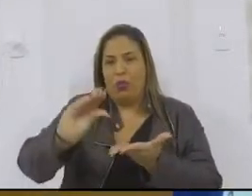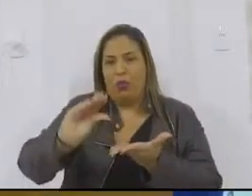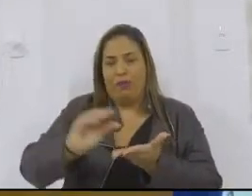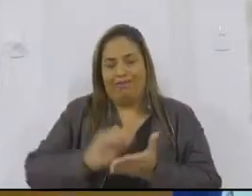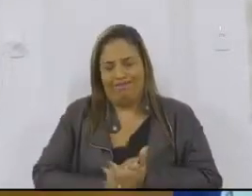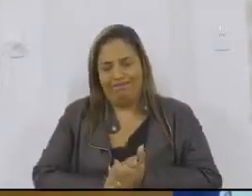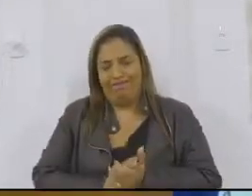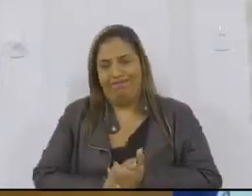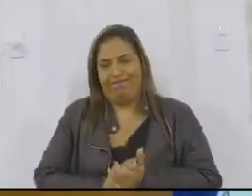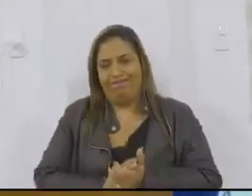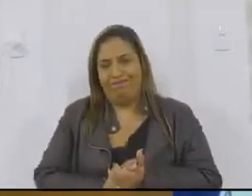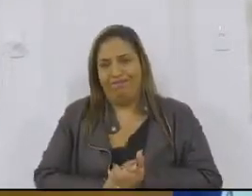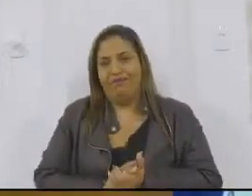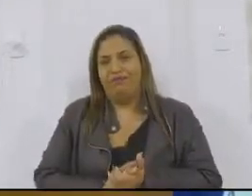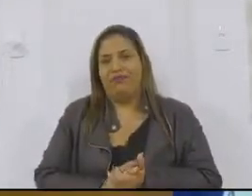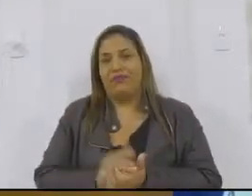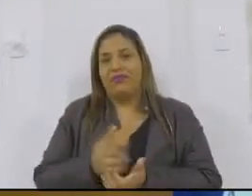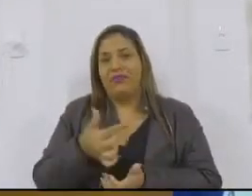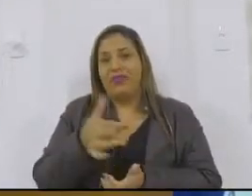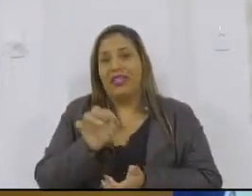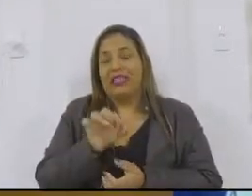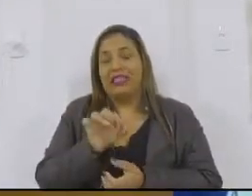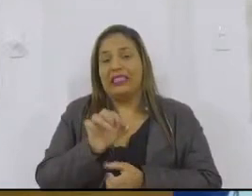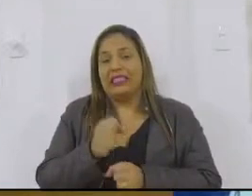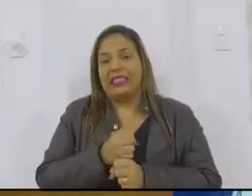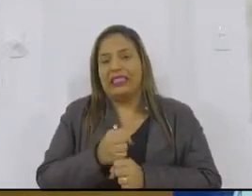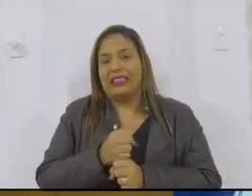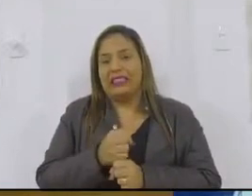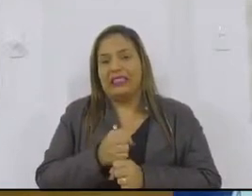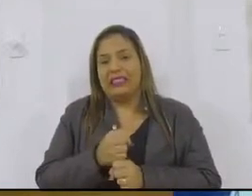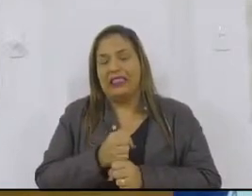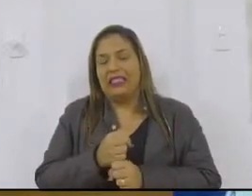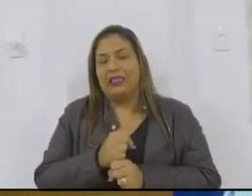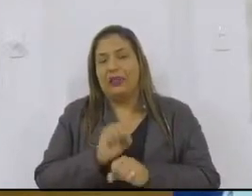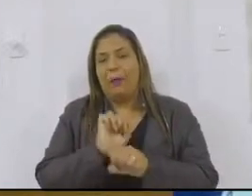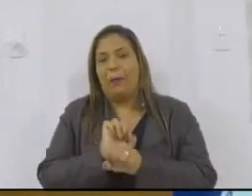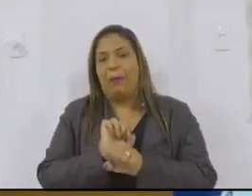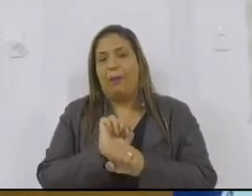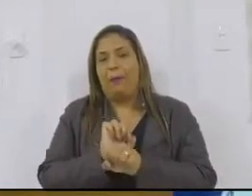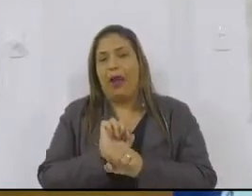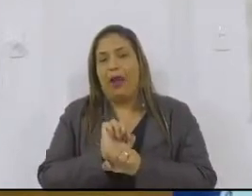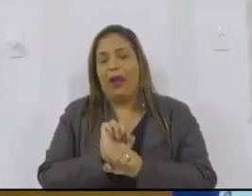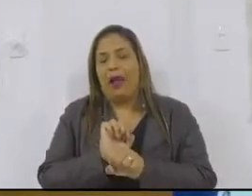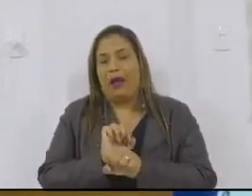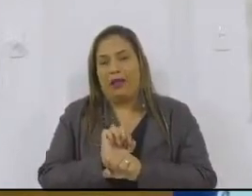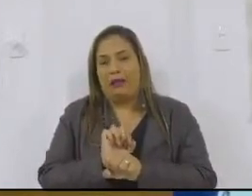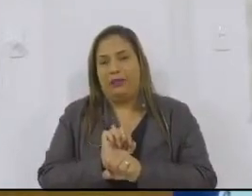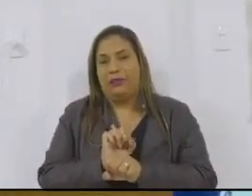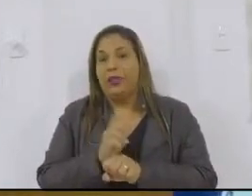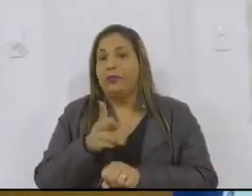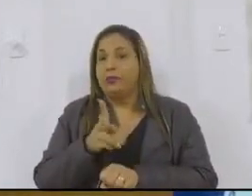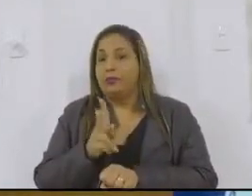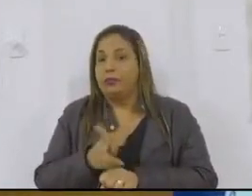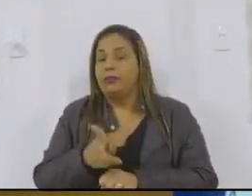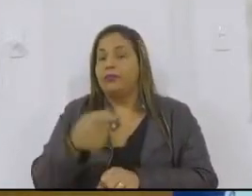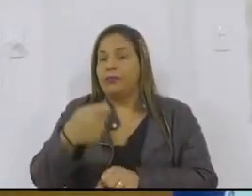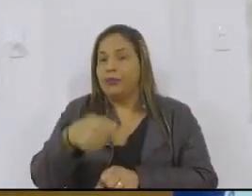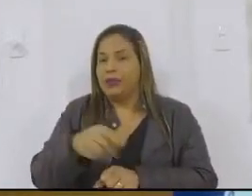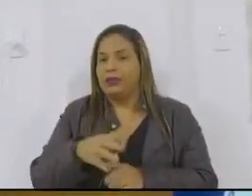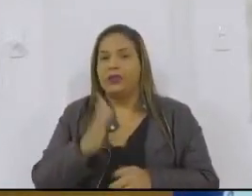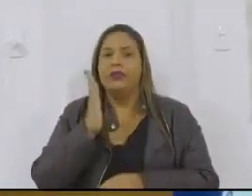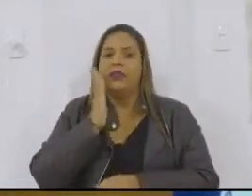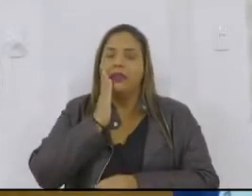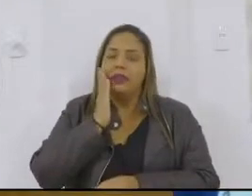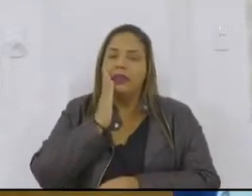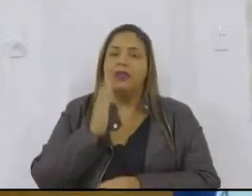durante 10 anos. E a gente não deu andamento a essa obra. Né? A gente sabe que na gestão